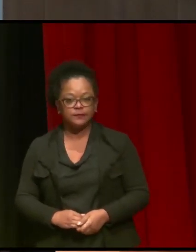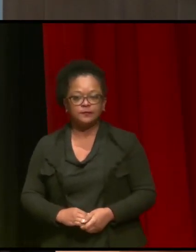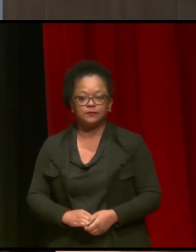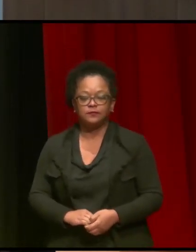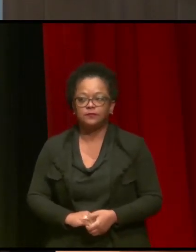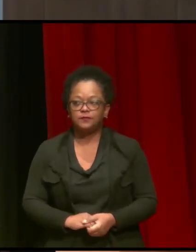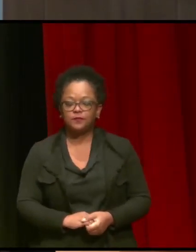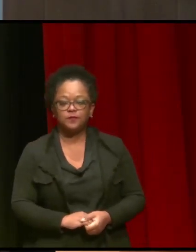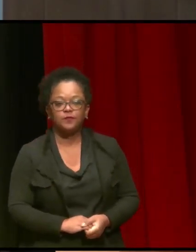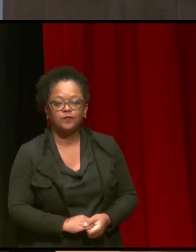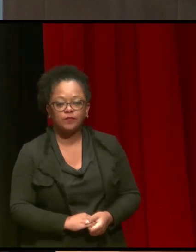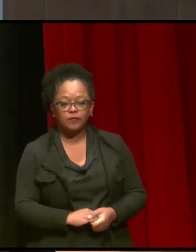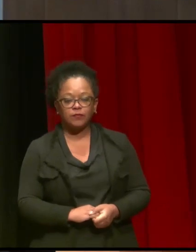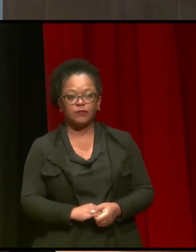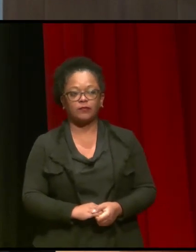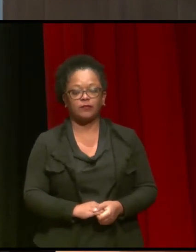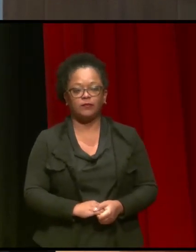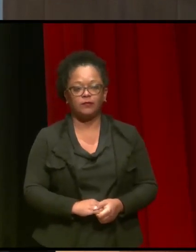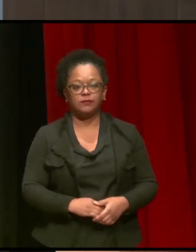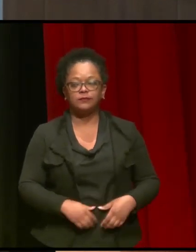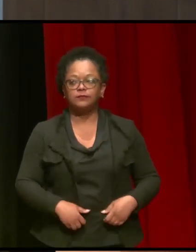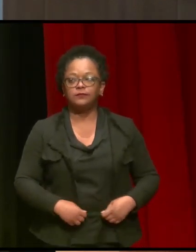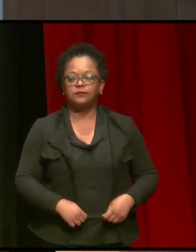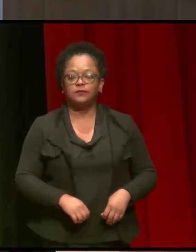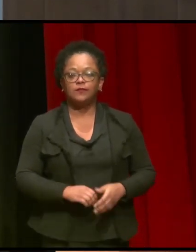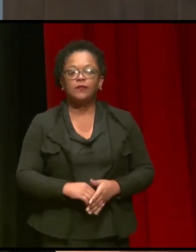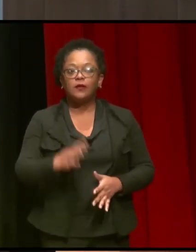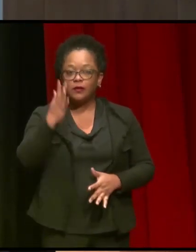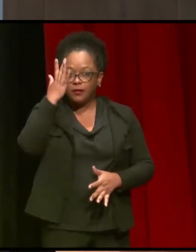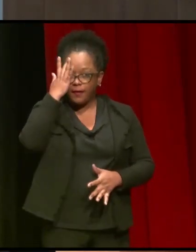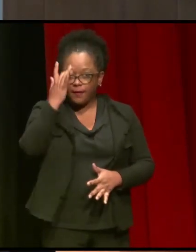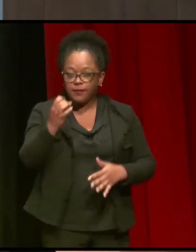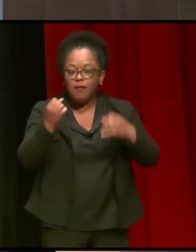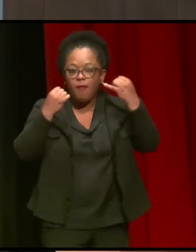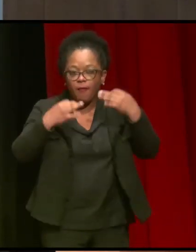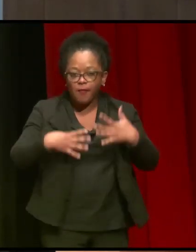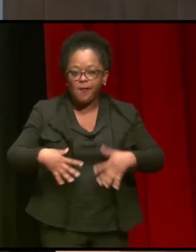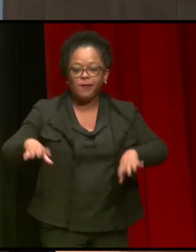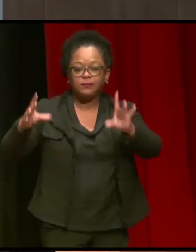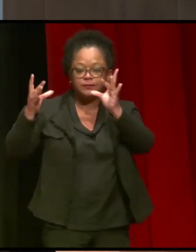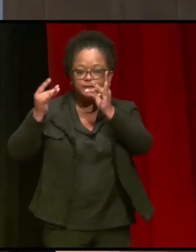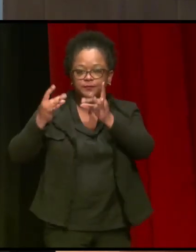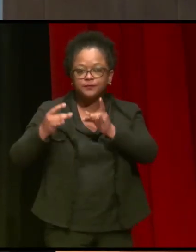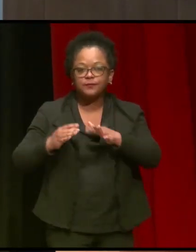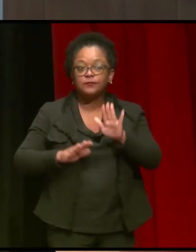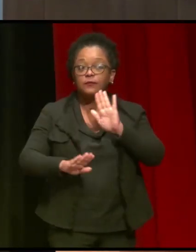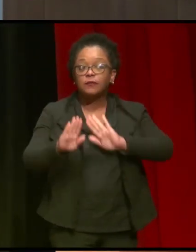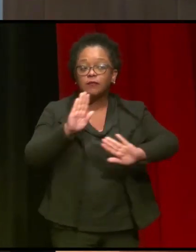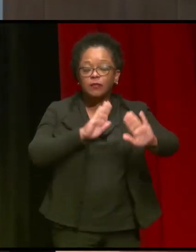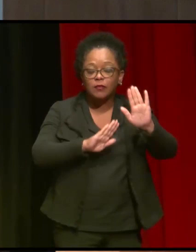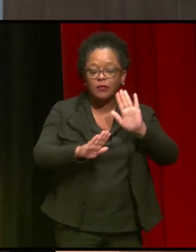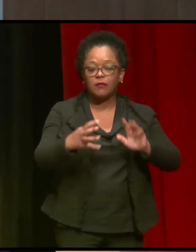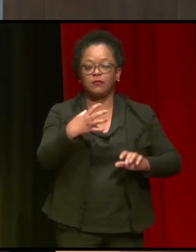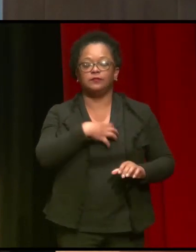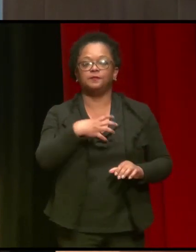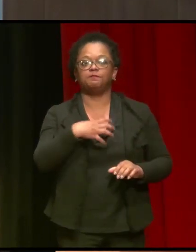negócio. Quer dizer, a gente não... eu vou falar sobre isso mais amanhã, mas cuidado com esse tipo de coisa. Eles tiveram dificuldade, tá?